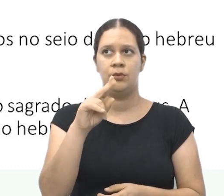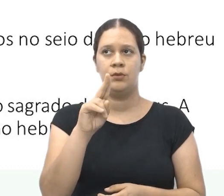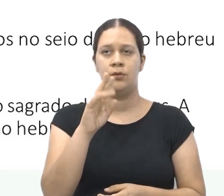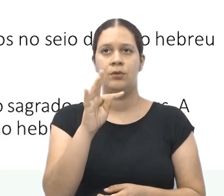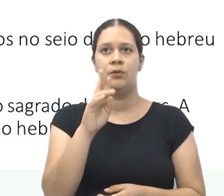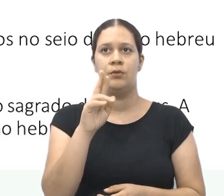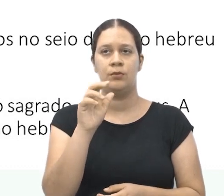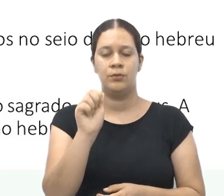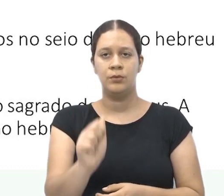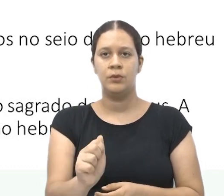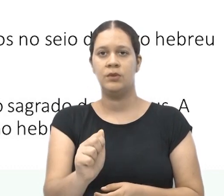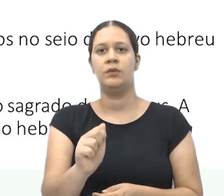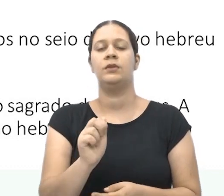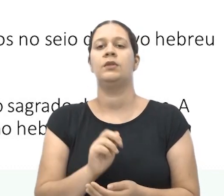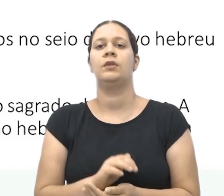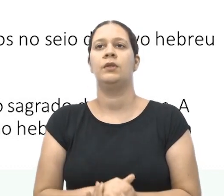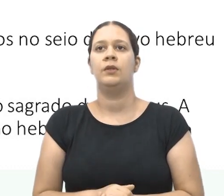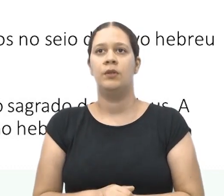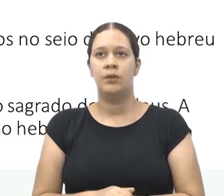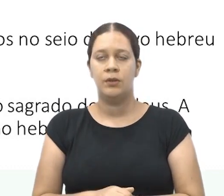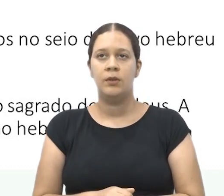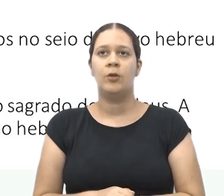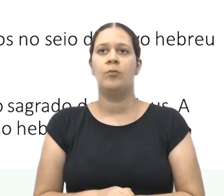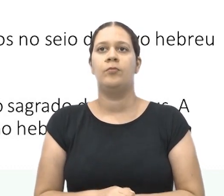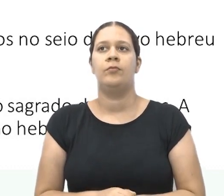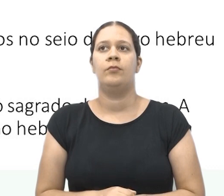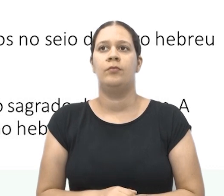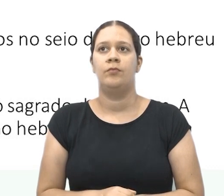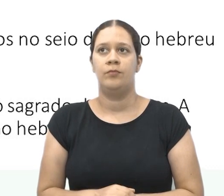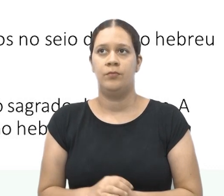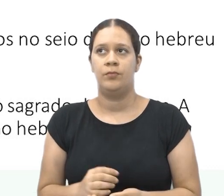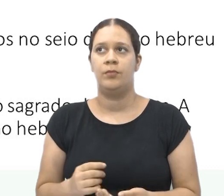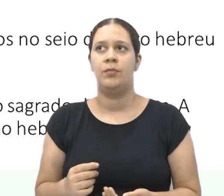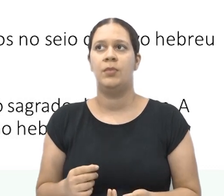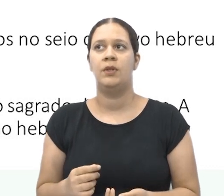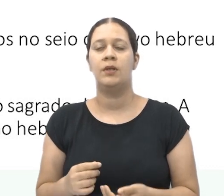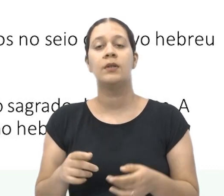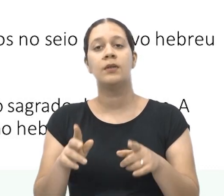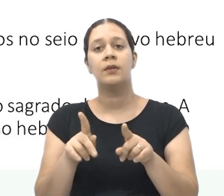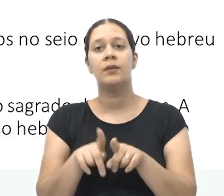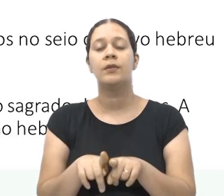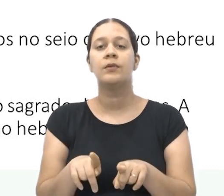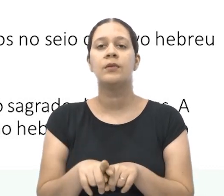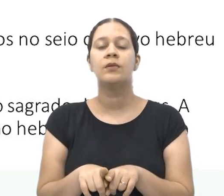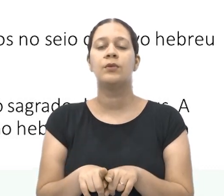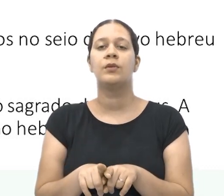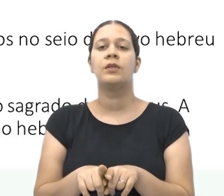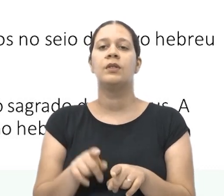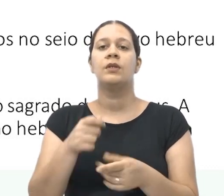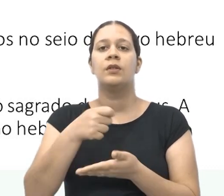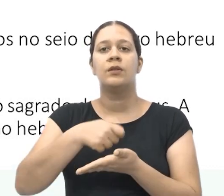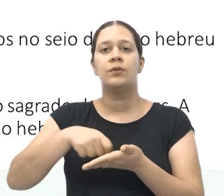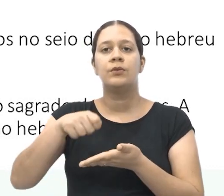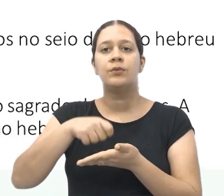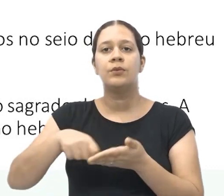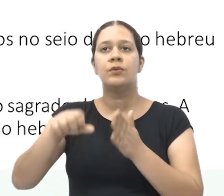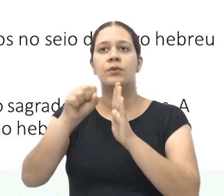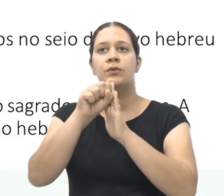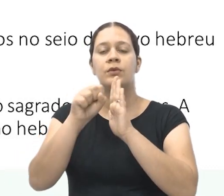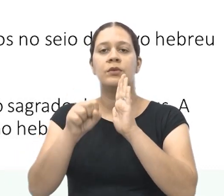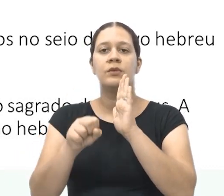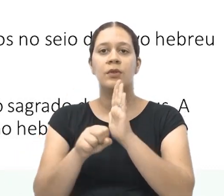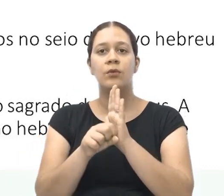isso falando de forma portuguesada, né? Tem outra pronúncia certamente por lá. a probabilidade de que tenha sido escrito